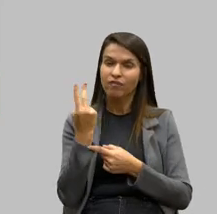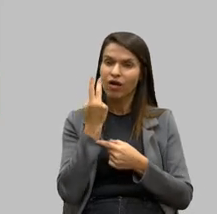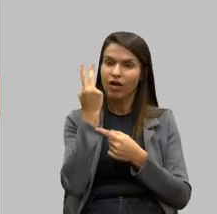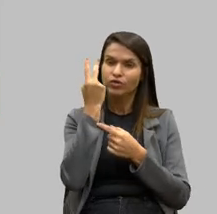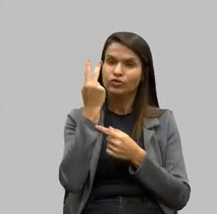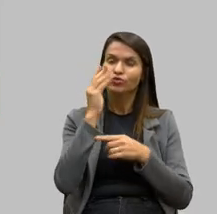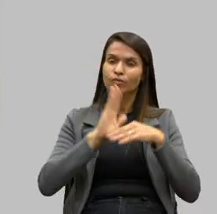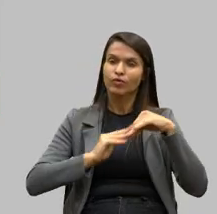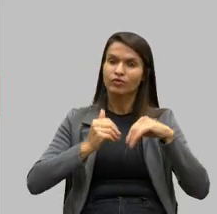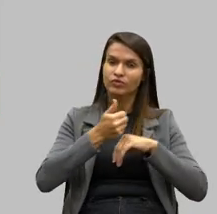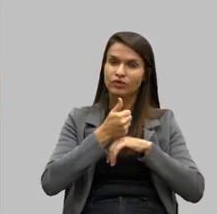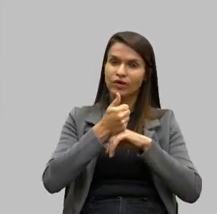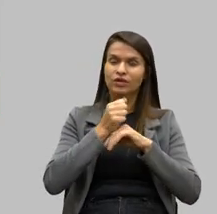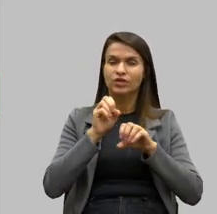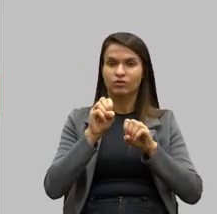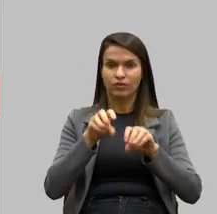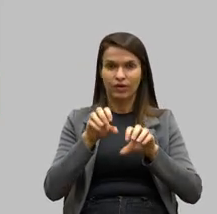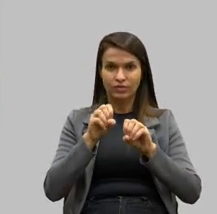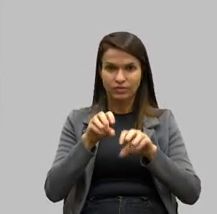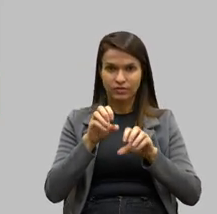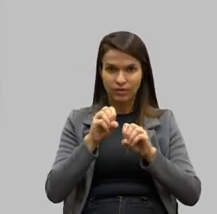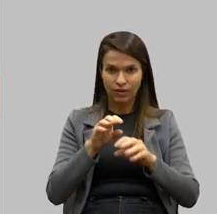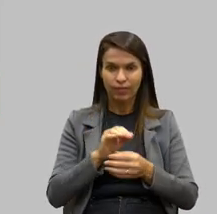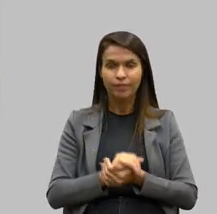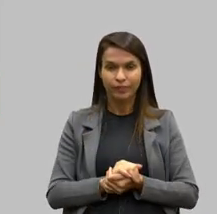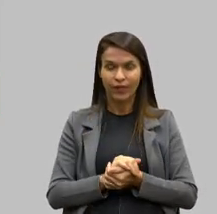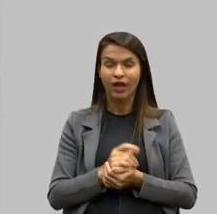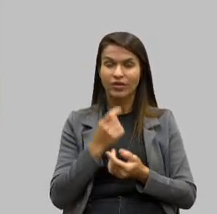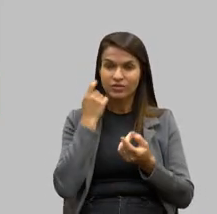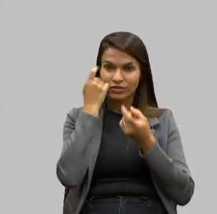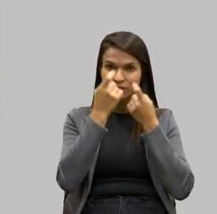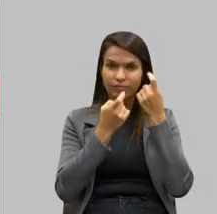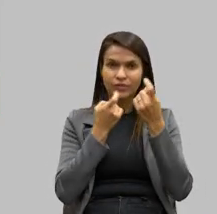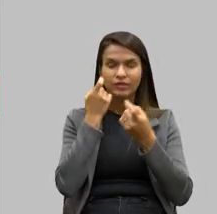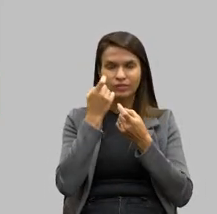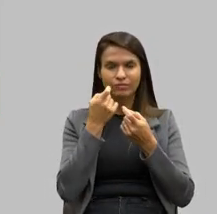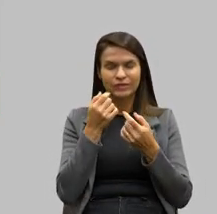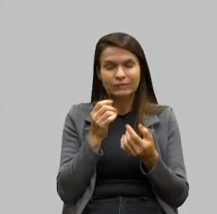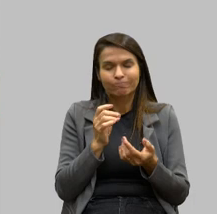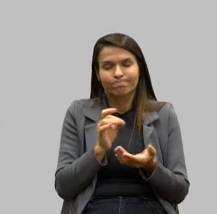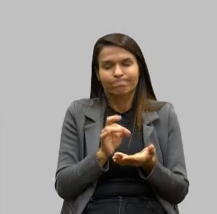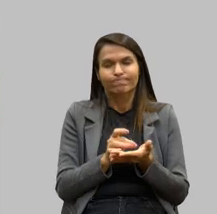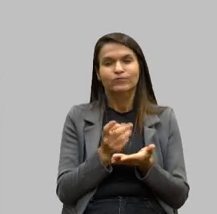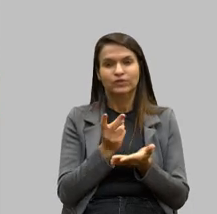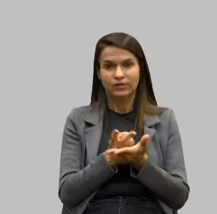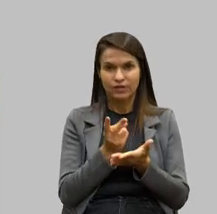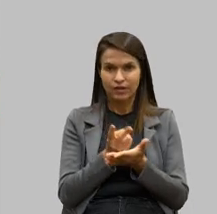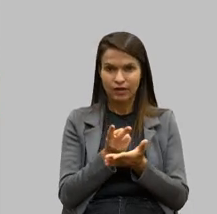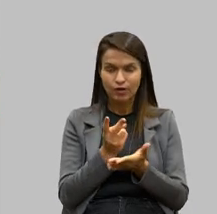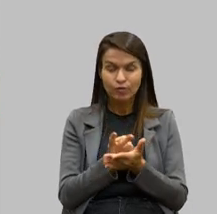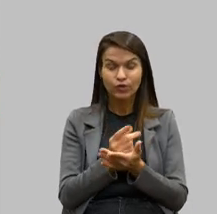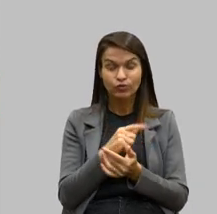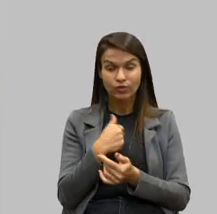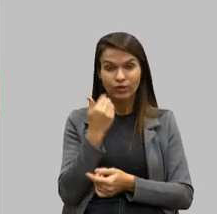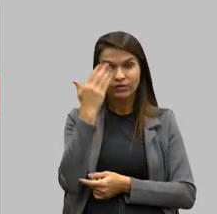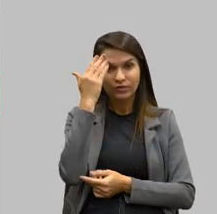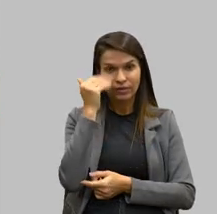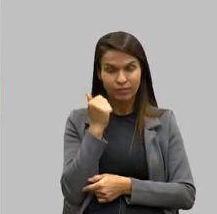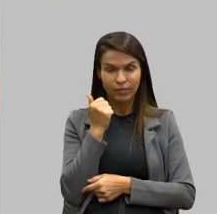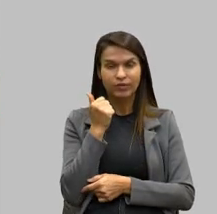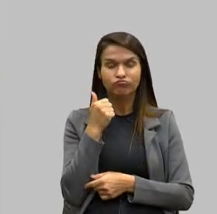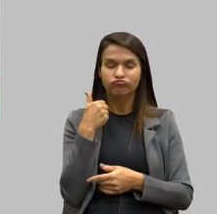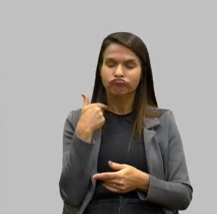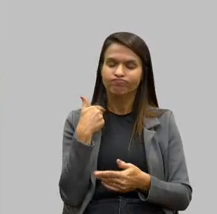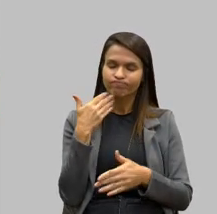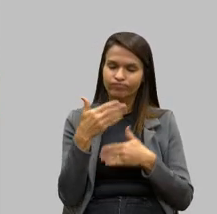profissionais da educação. Esta preocupação tem que ser realmente constante e a gente sabe que, na medida